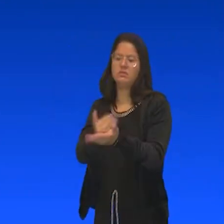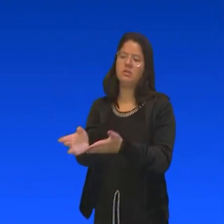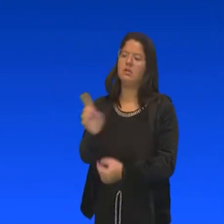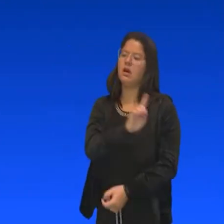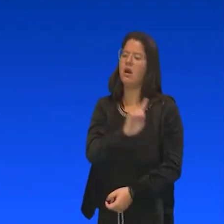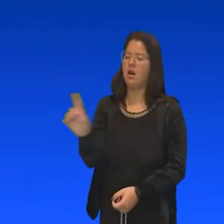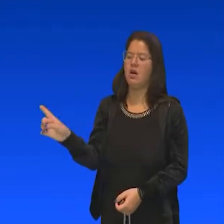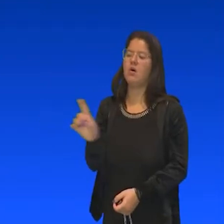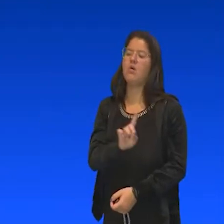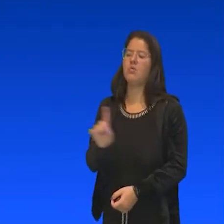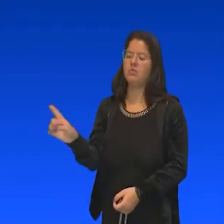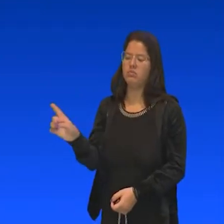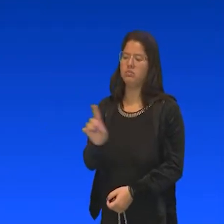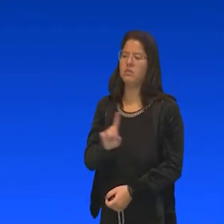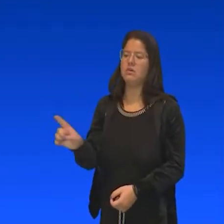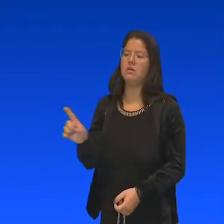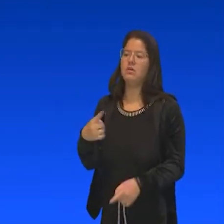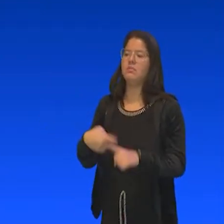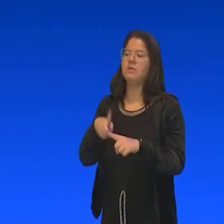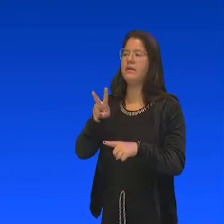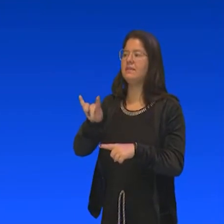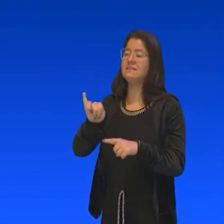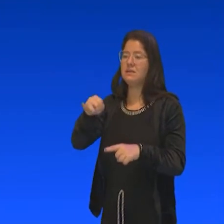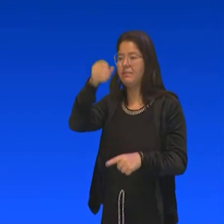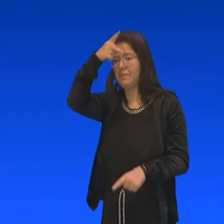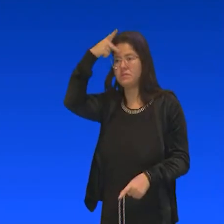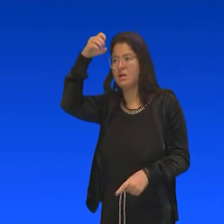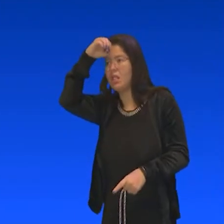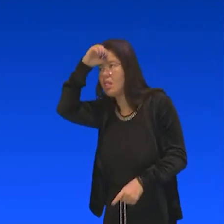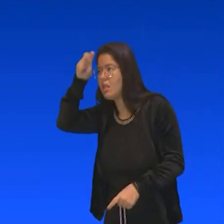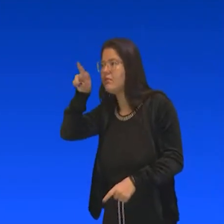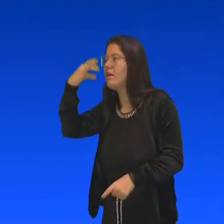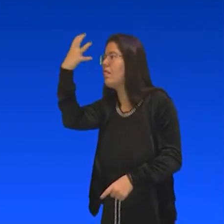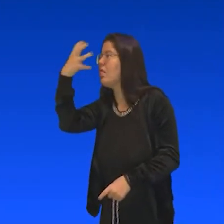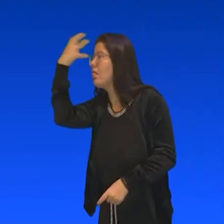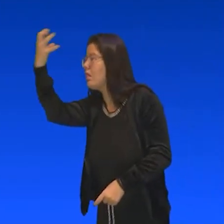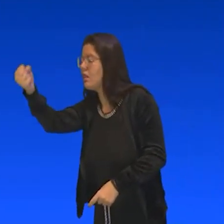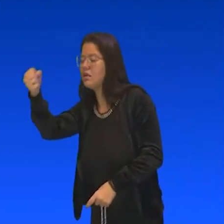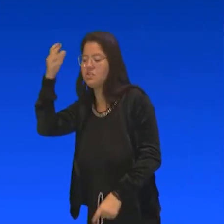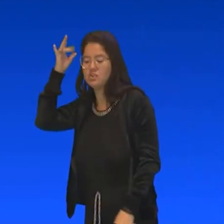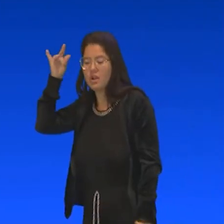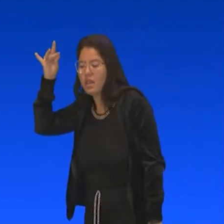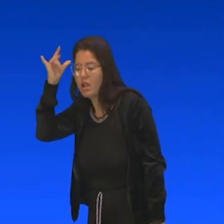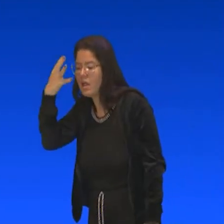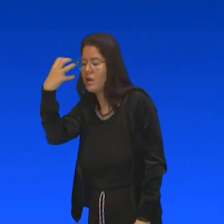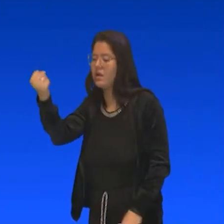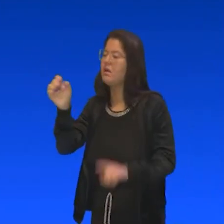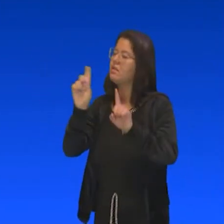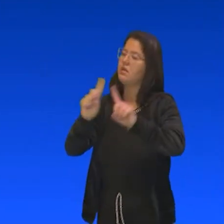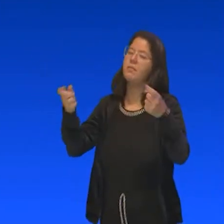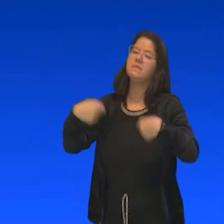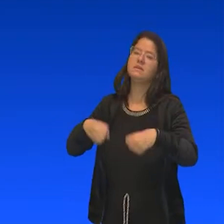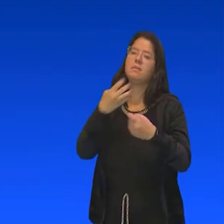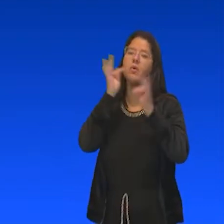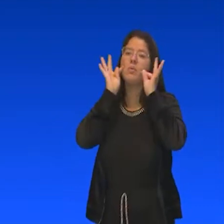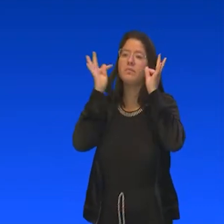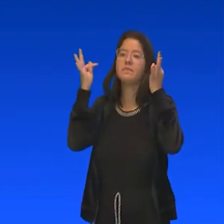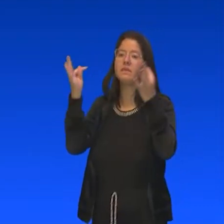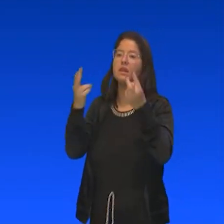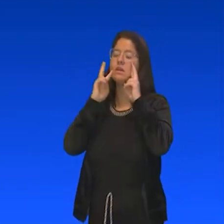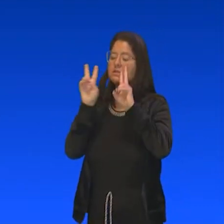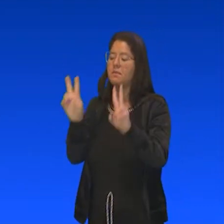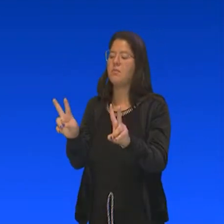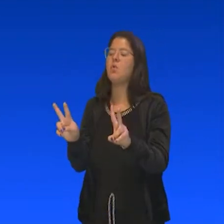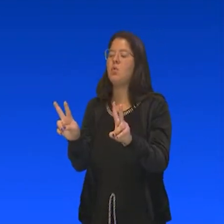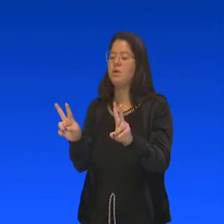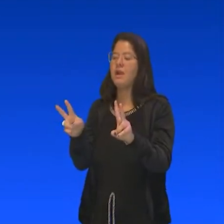e incorra na condenação do diabo. Pelo contrário, é necessário que ele tenha bom testemunho dos de fora, a fim de